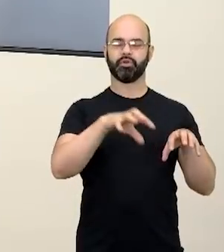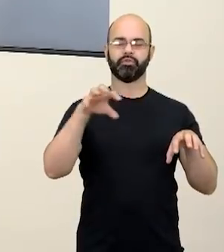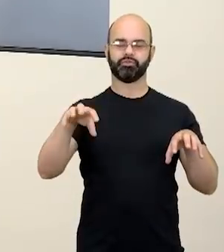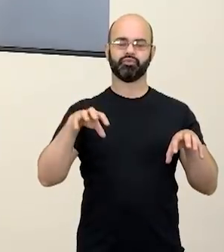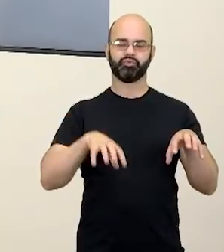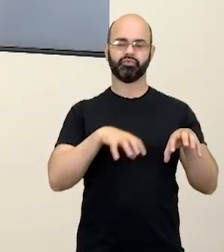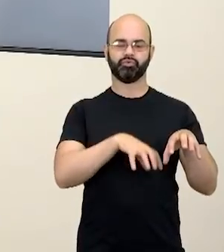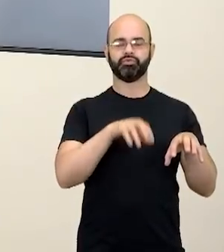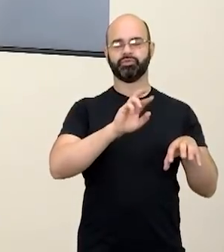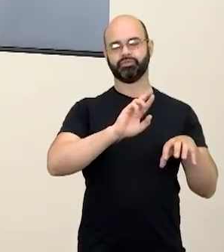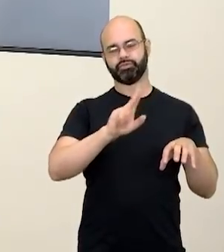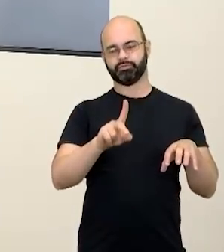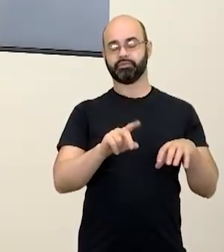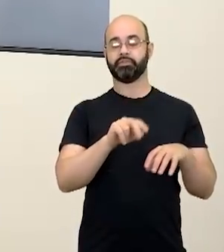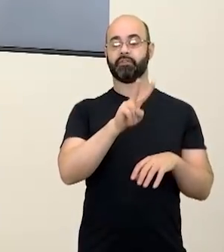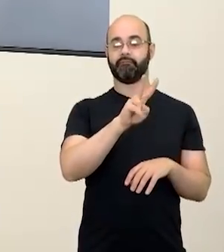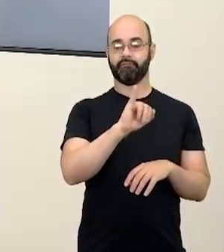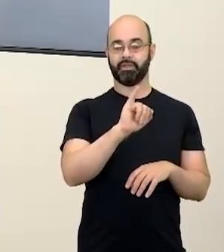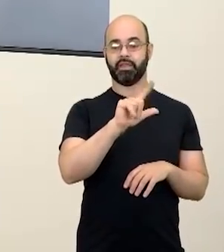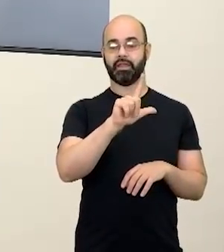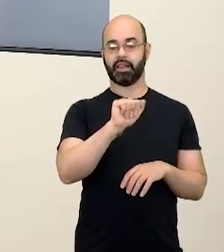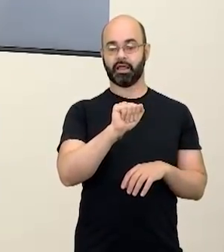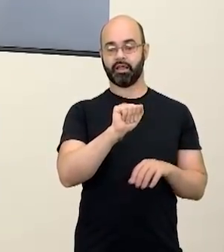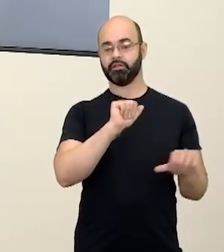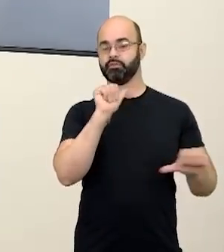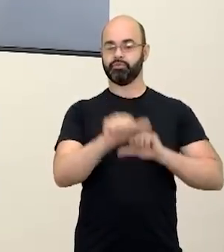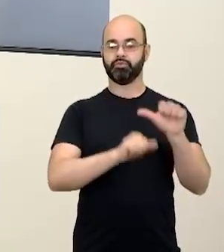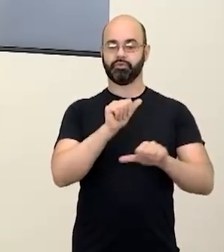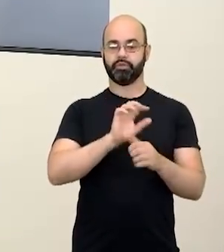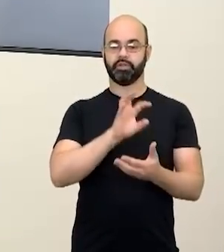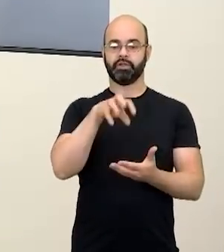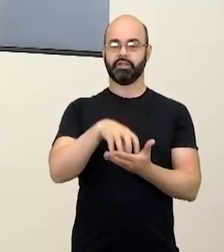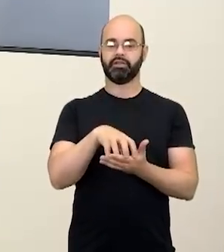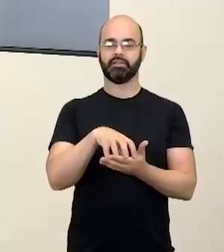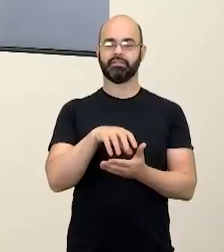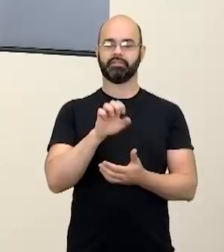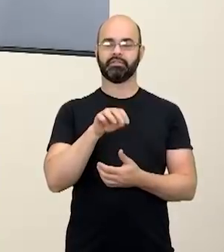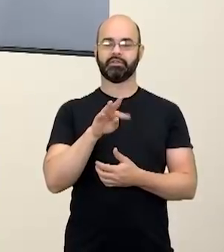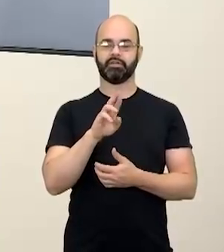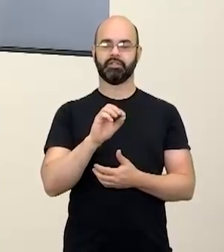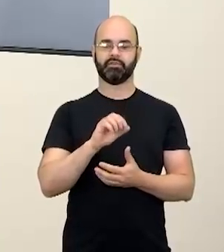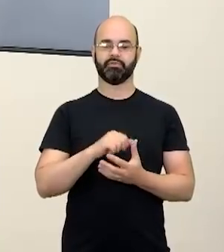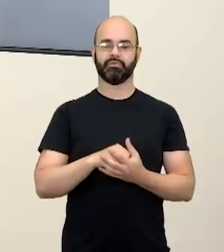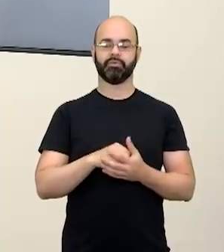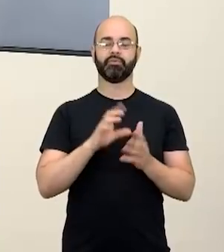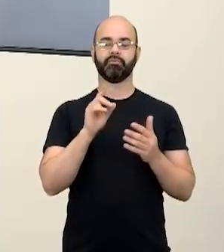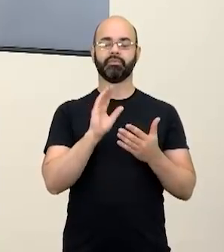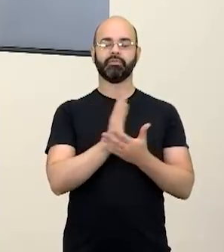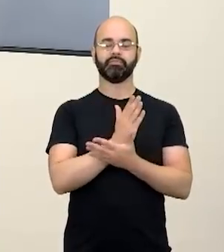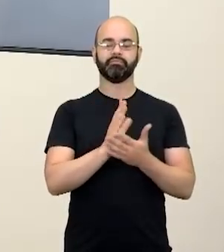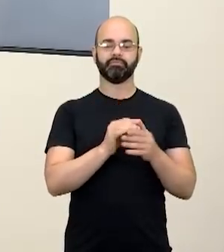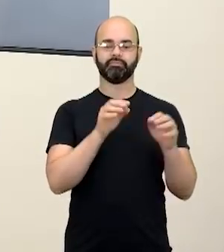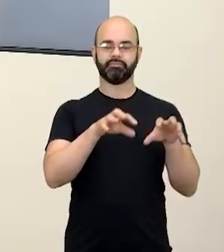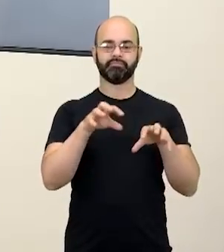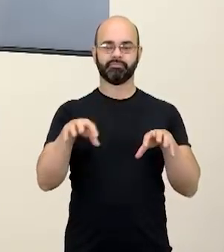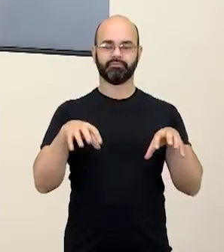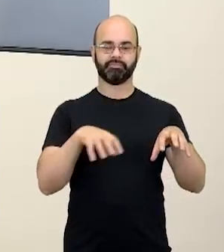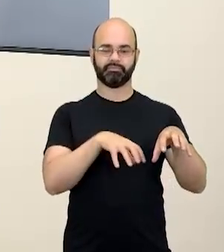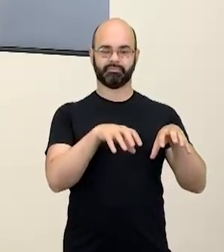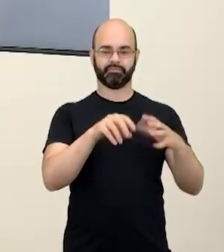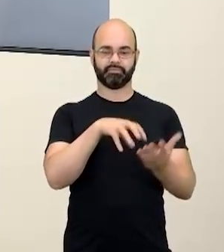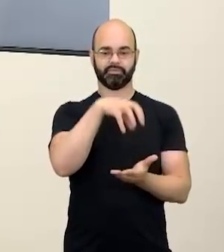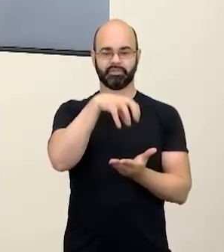aí, né, de vilas passando para centros, né, como já se tinha antes, mas fazendo subdivisões desses centros e até